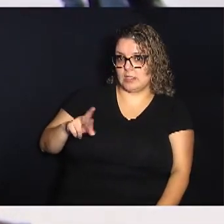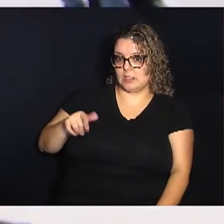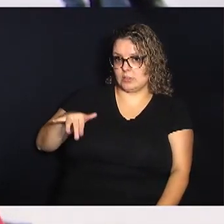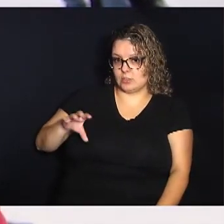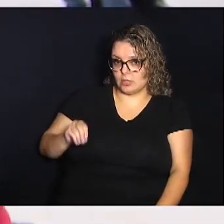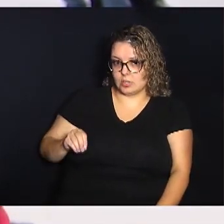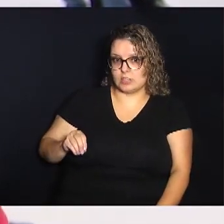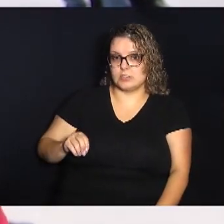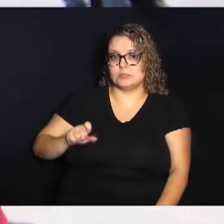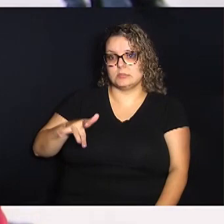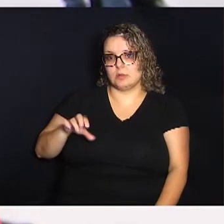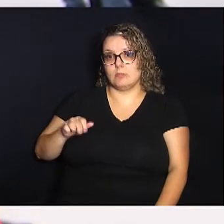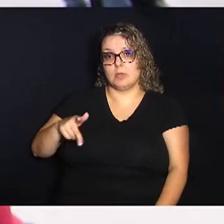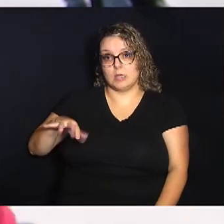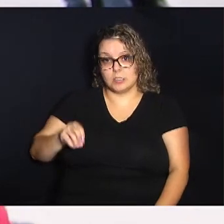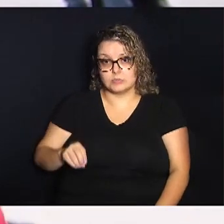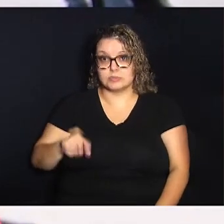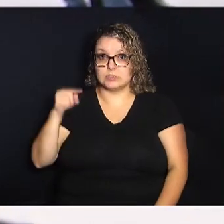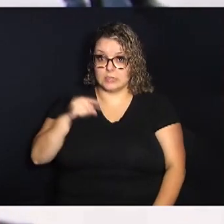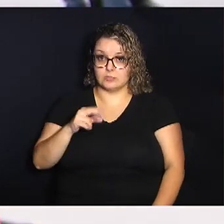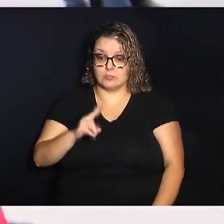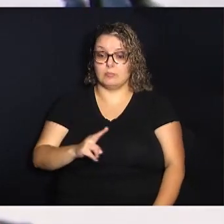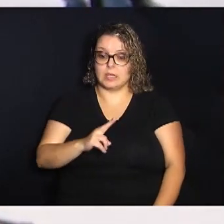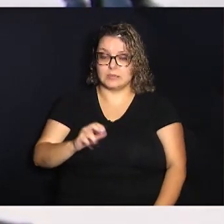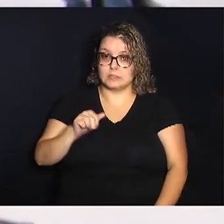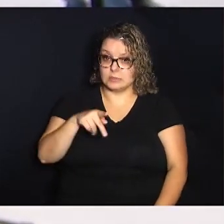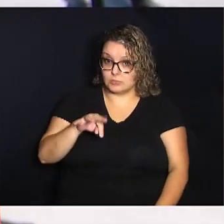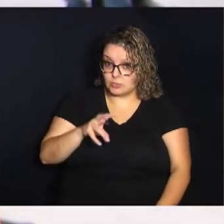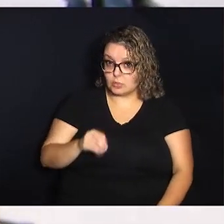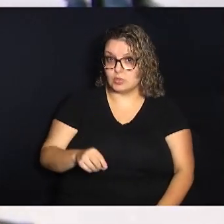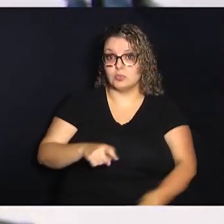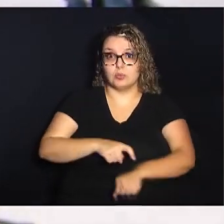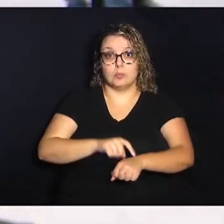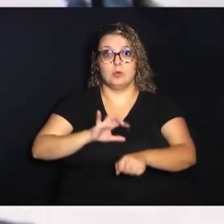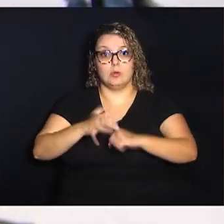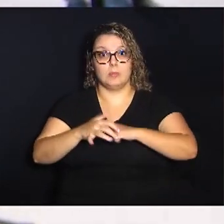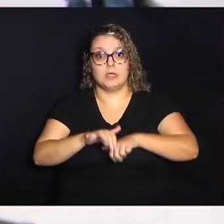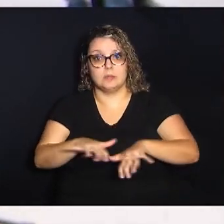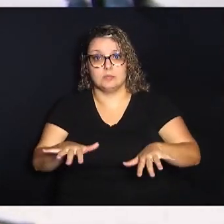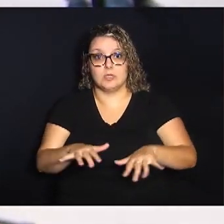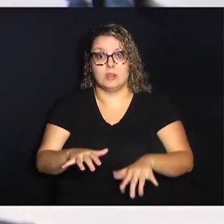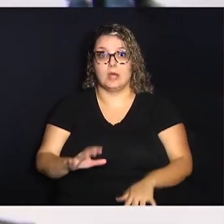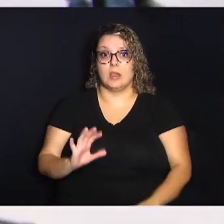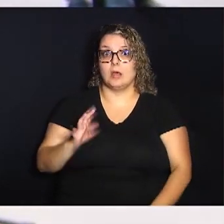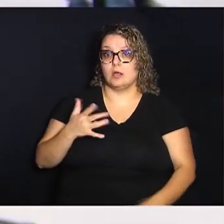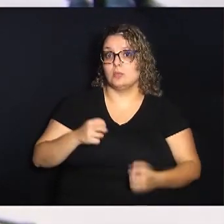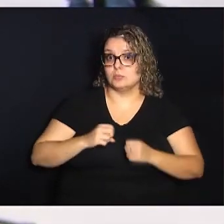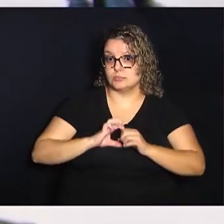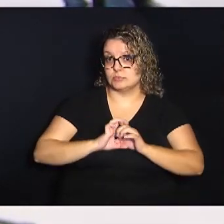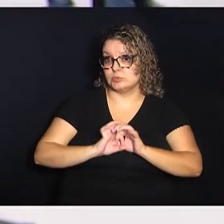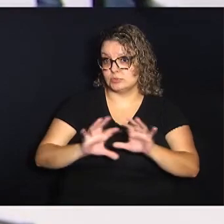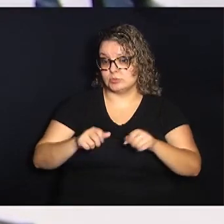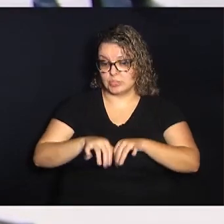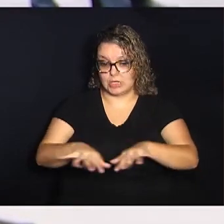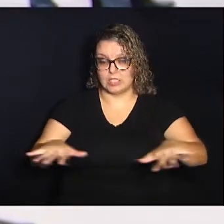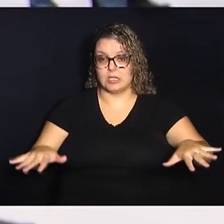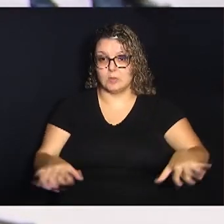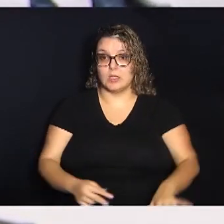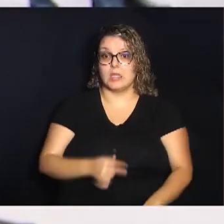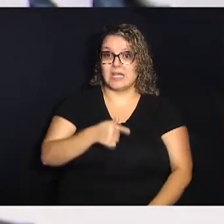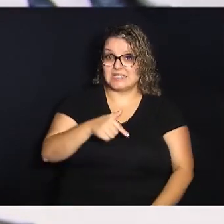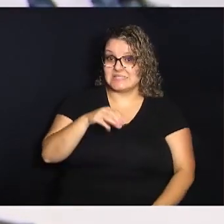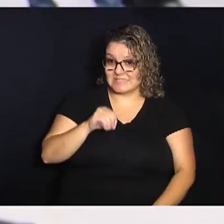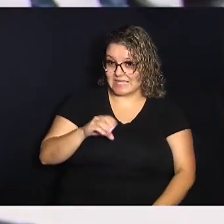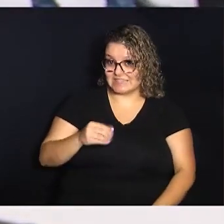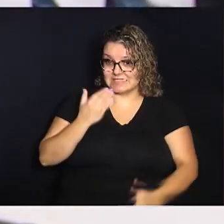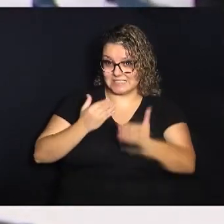Padre Antônio. É uma cozinha que no período da pandemia chegou a fornecer em torno de 700